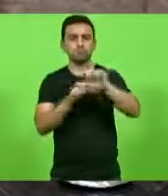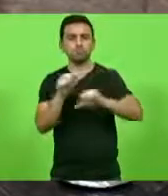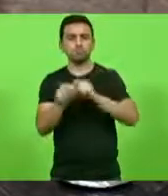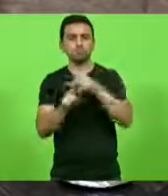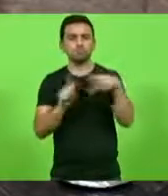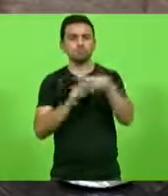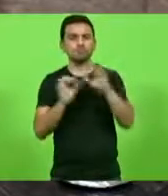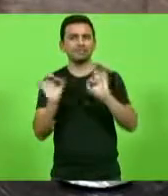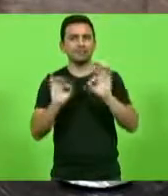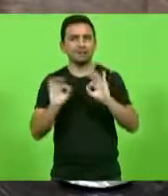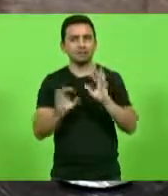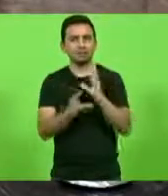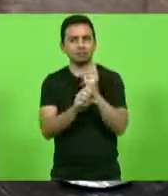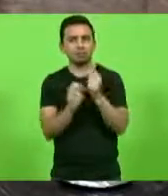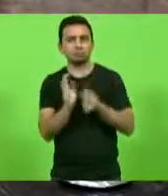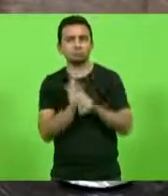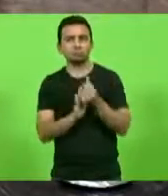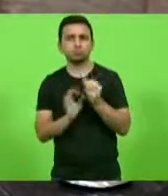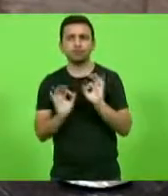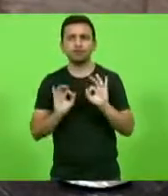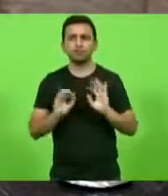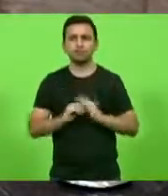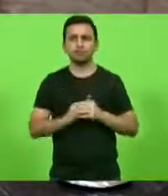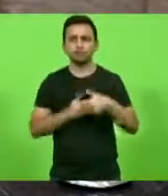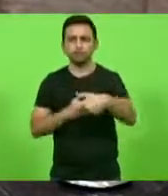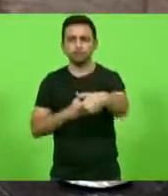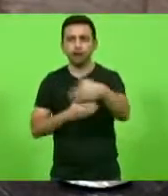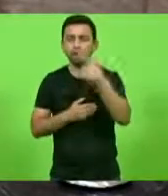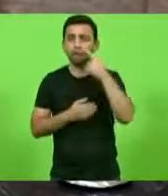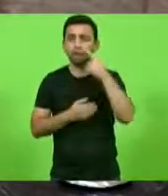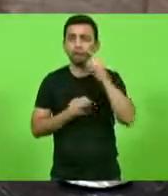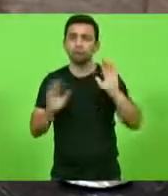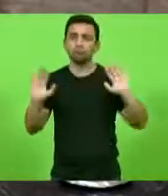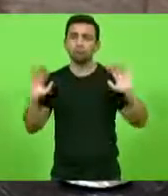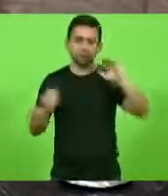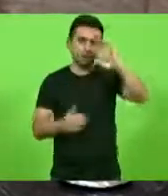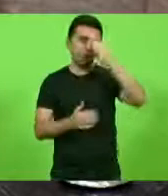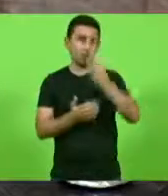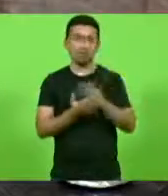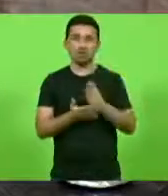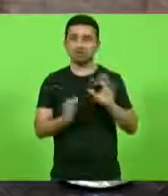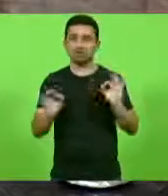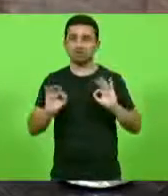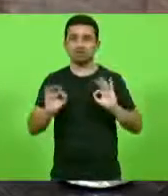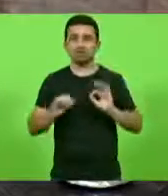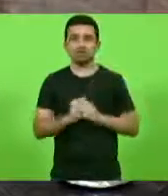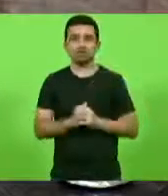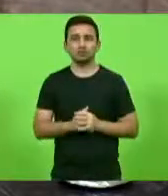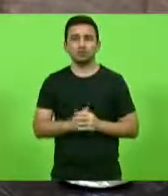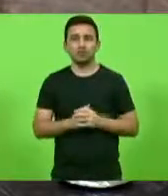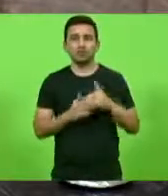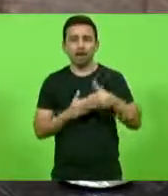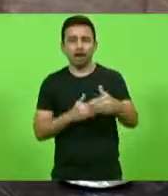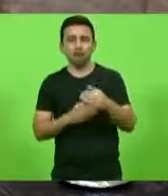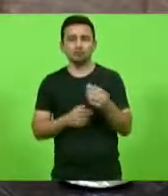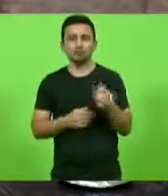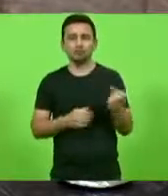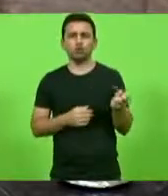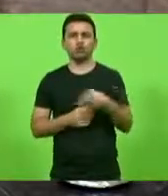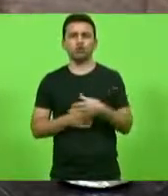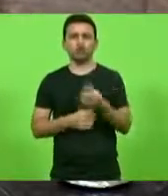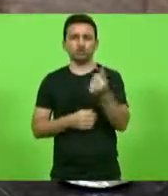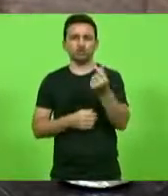previdenciária, orçamentária à vista, tampouco. Então, também eu não sou muito cético em relação a aparecer recursos novos. Eu não acredito nisso,